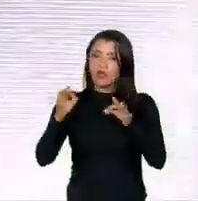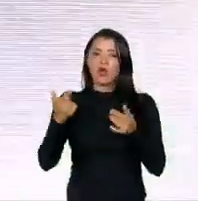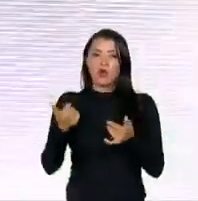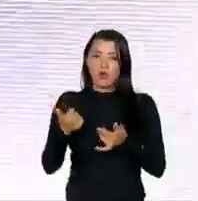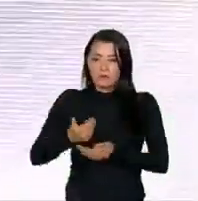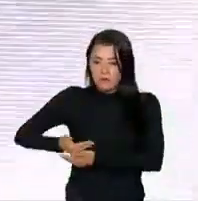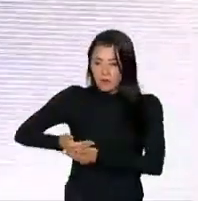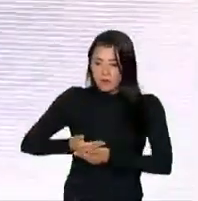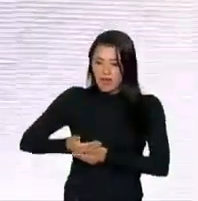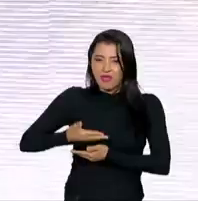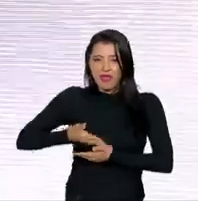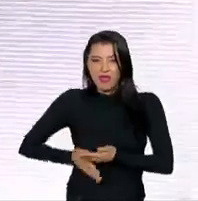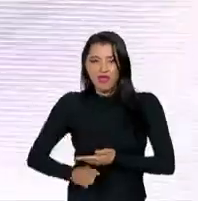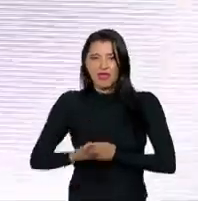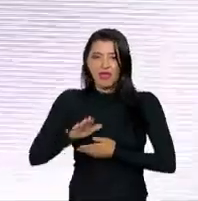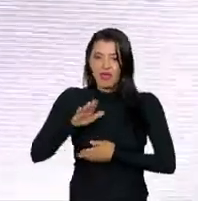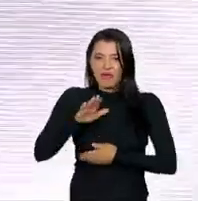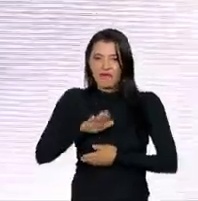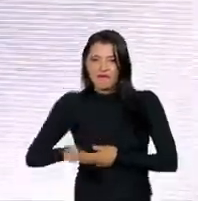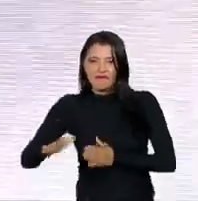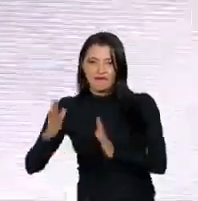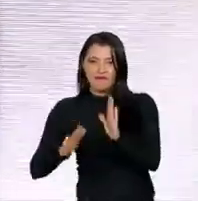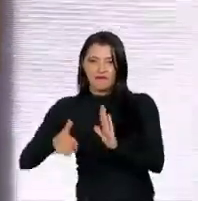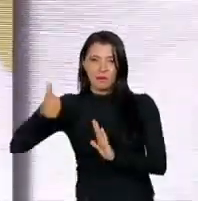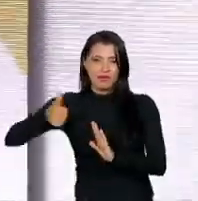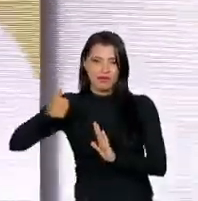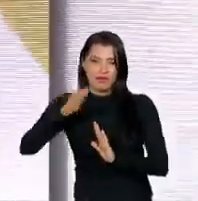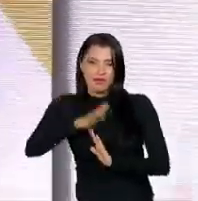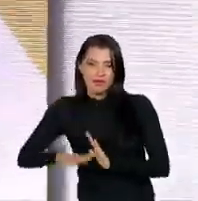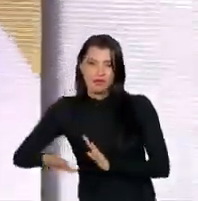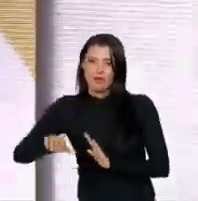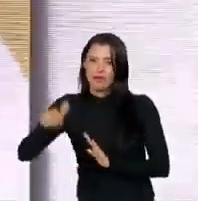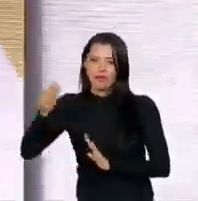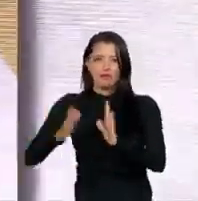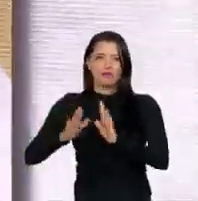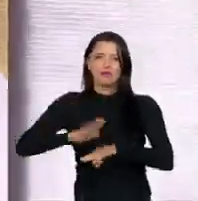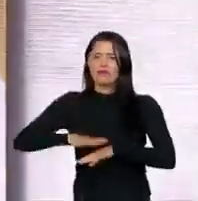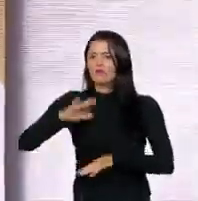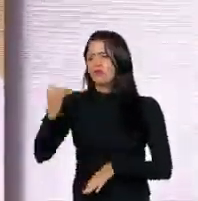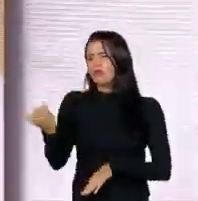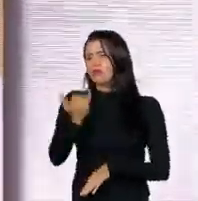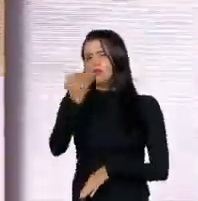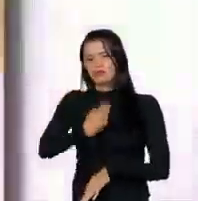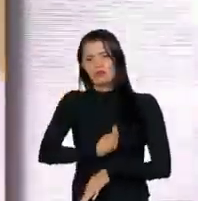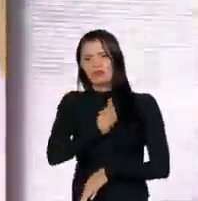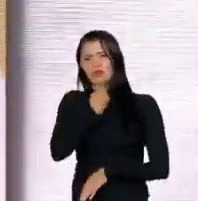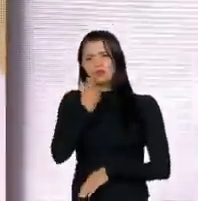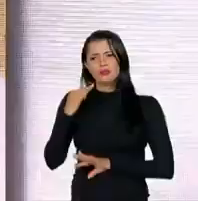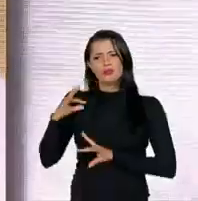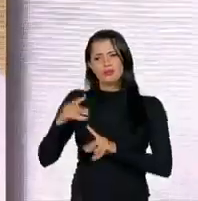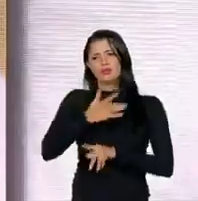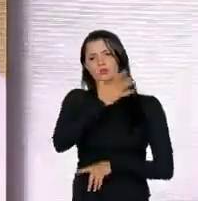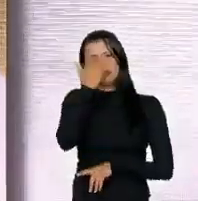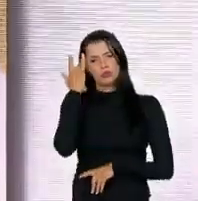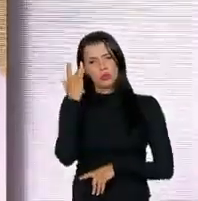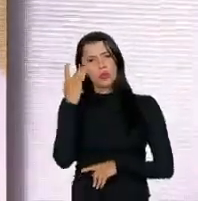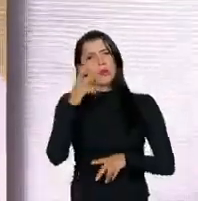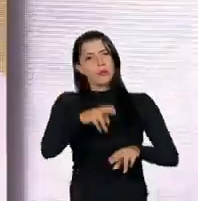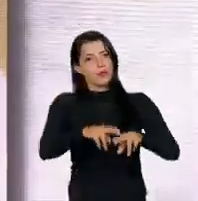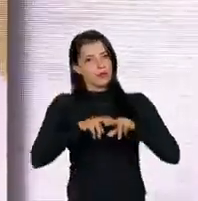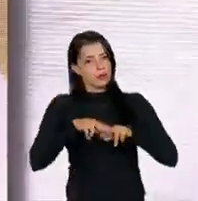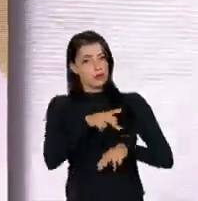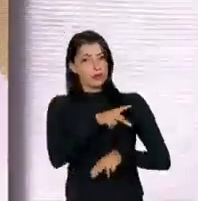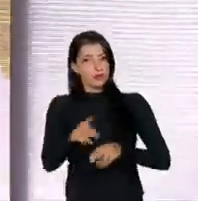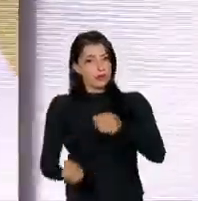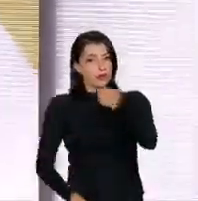de vida, a primeira infância, que é a fase mais importante da vida das pessoas. É por isso que o presidente criou um GT, um grupo de trabalho,